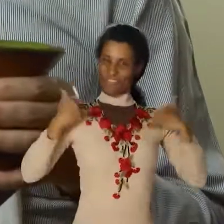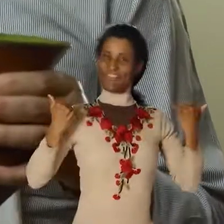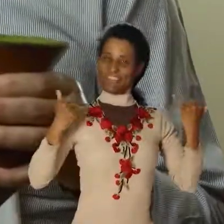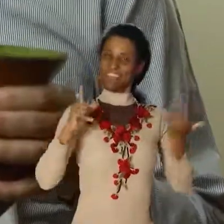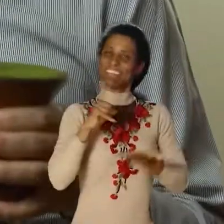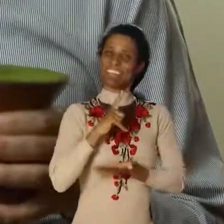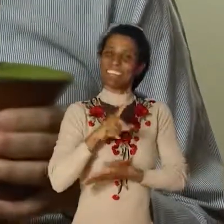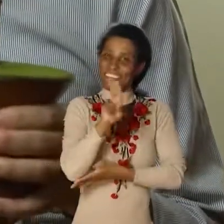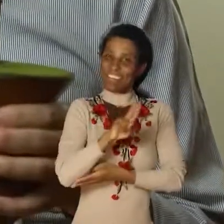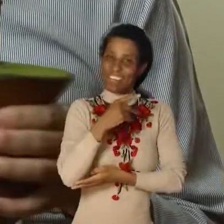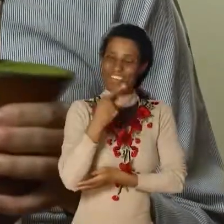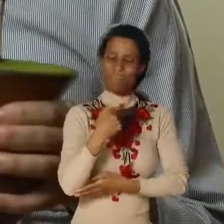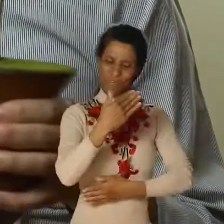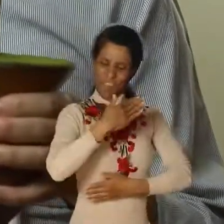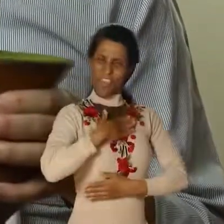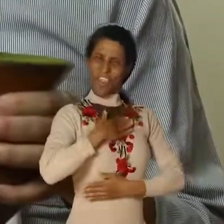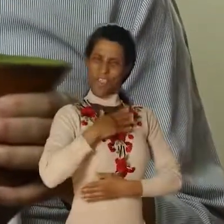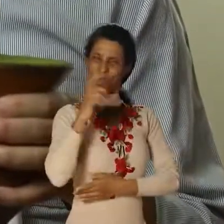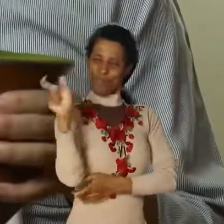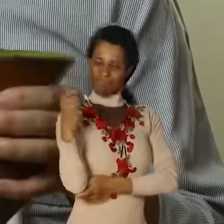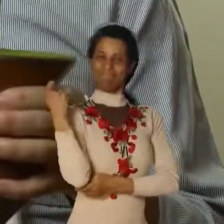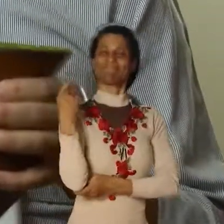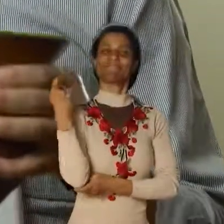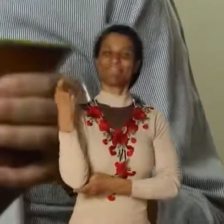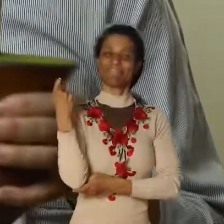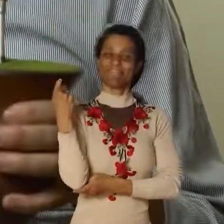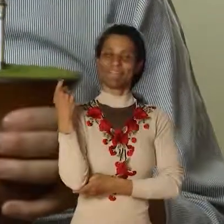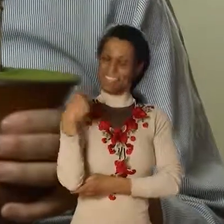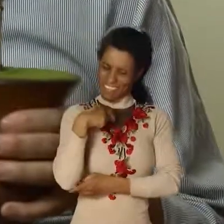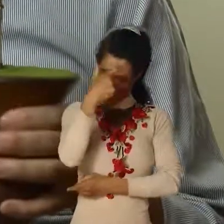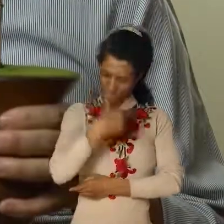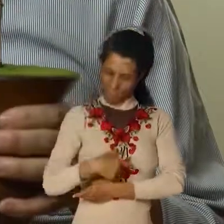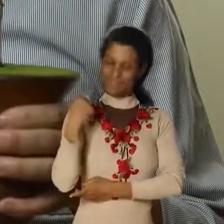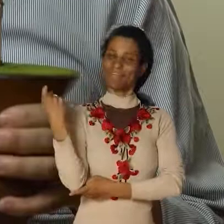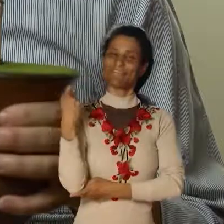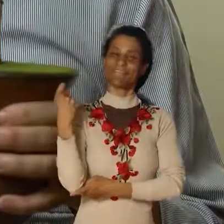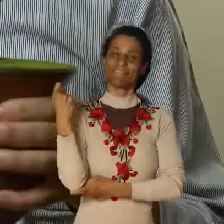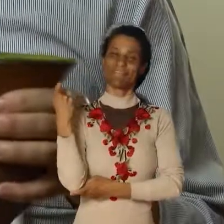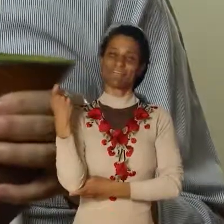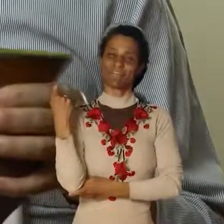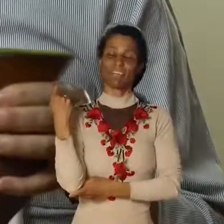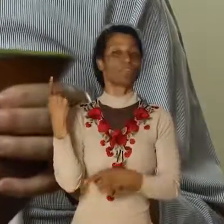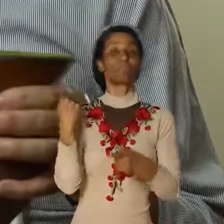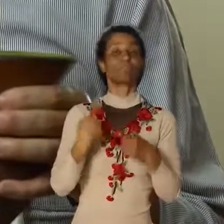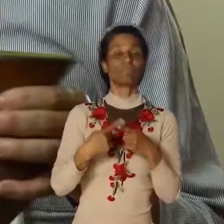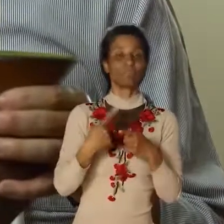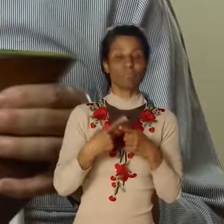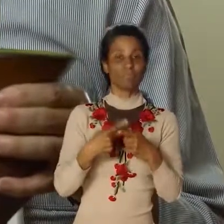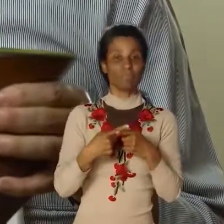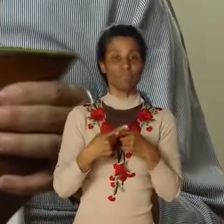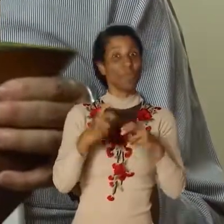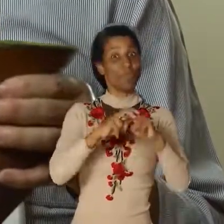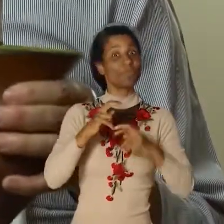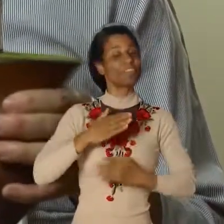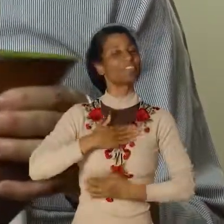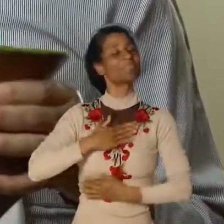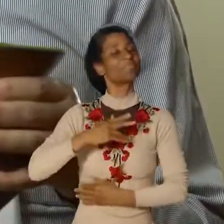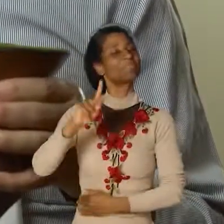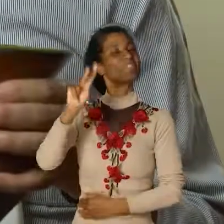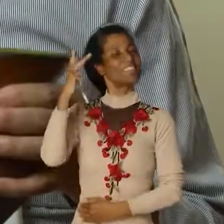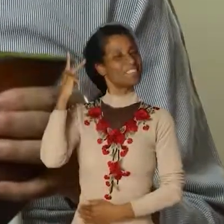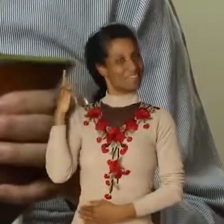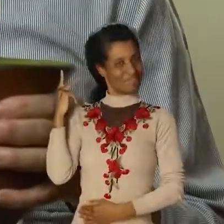né, é um orgulho que tu tem de usar e dizer, ó, eu sou gaúcho. né? Eu sou gaúcho. Por